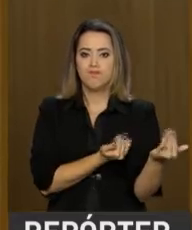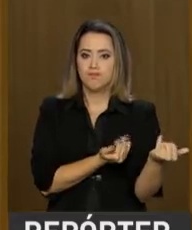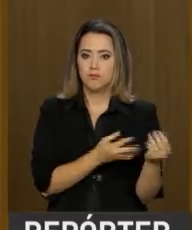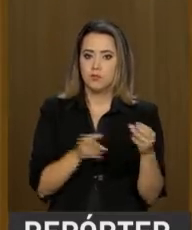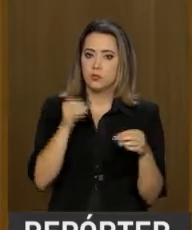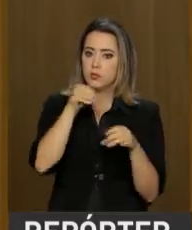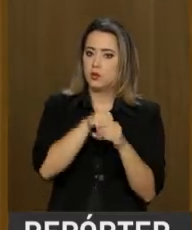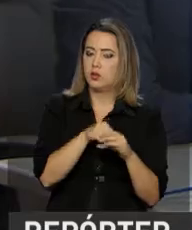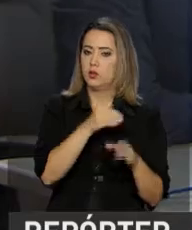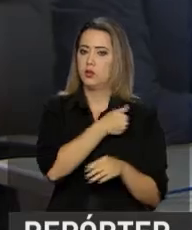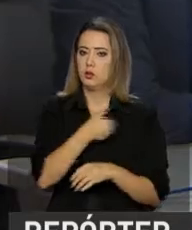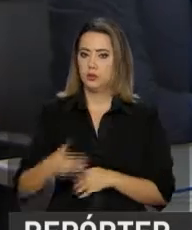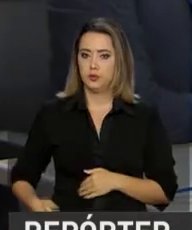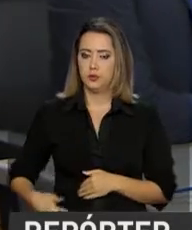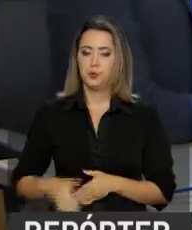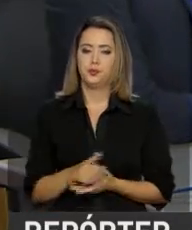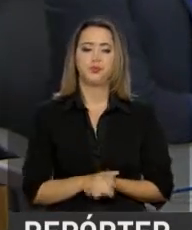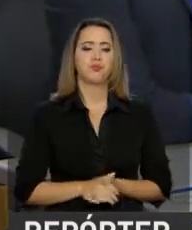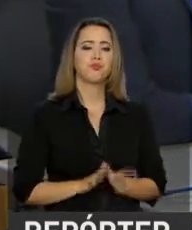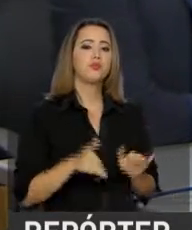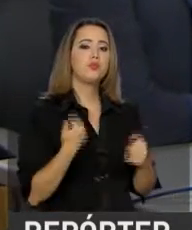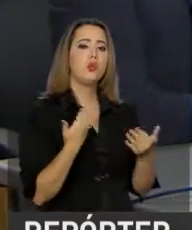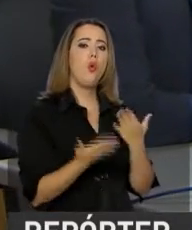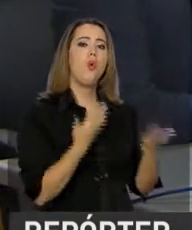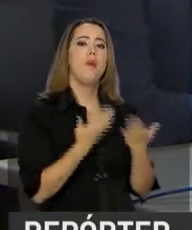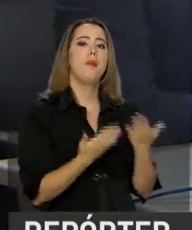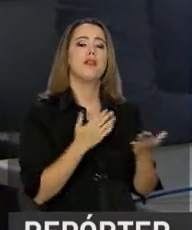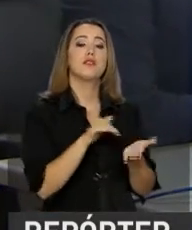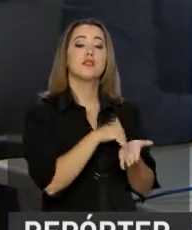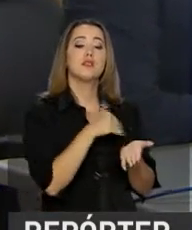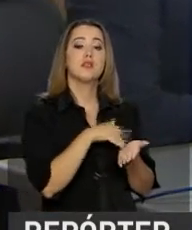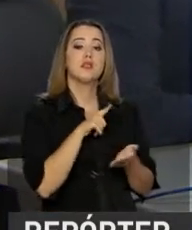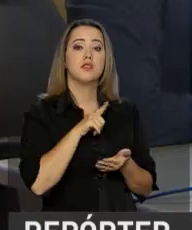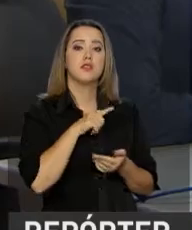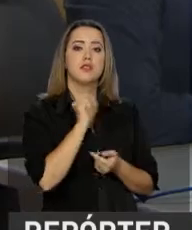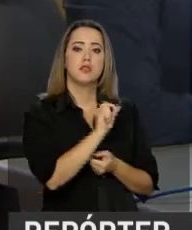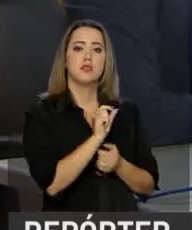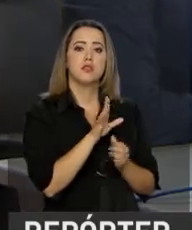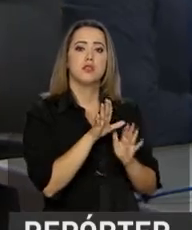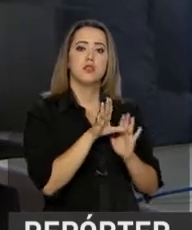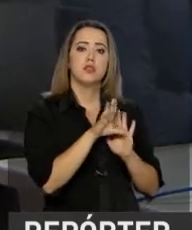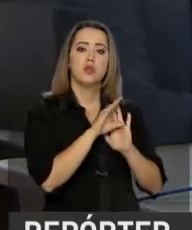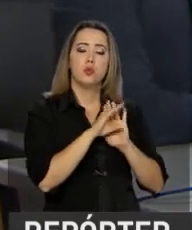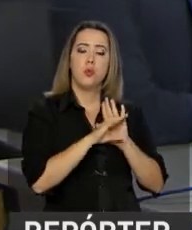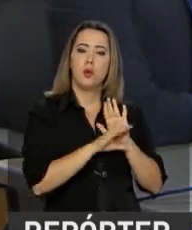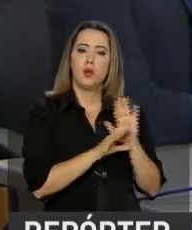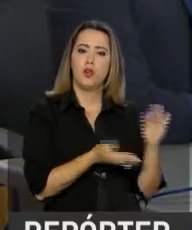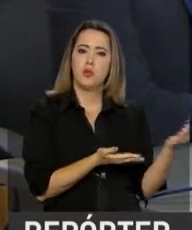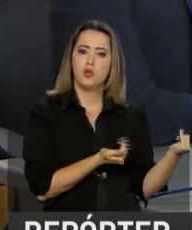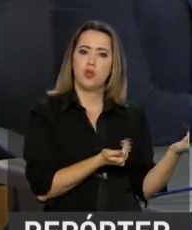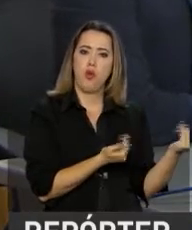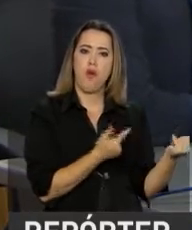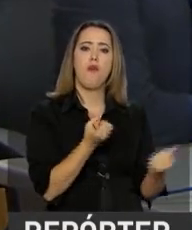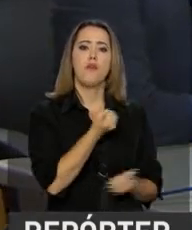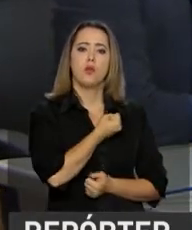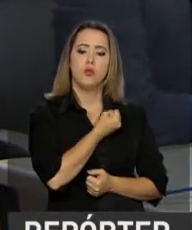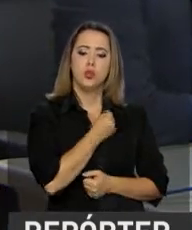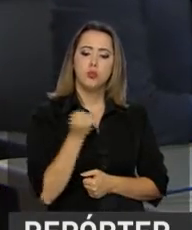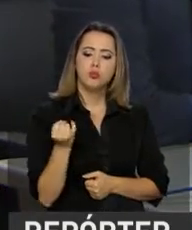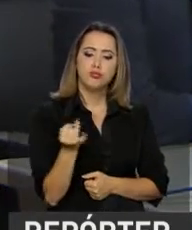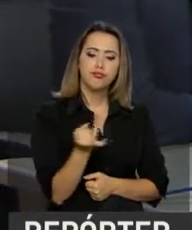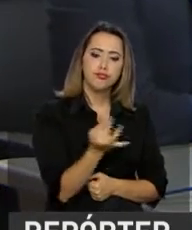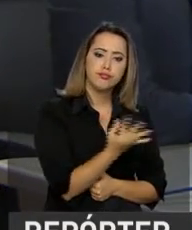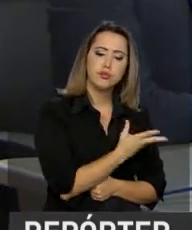administrativas secretário o balanço que a secretaria faz do estação juventude número de jovens atendidos e